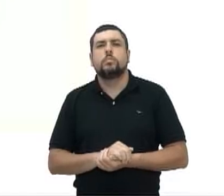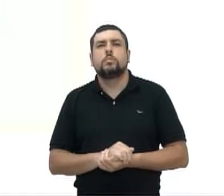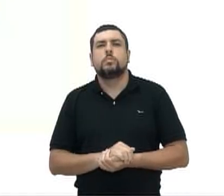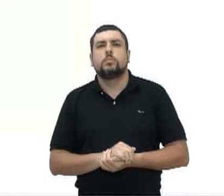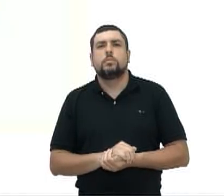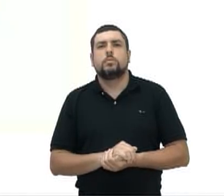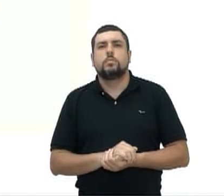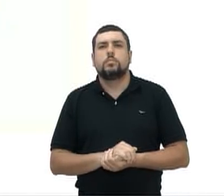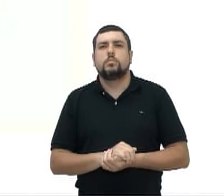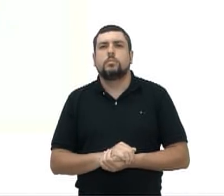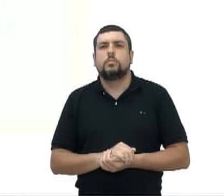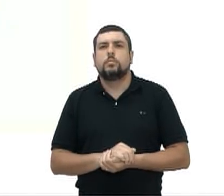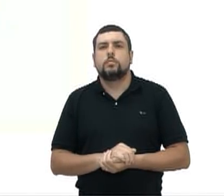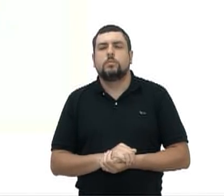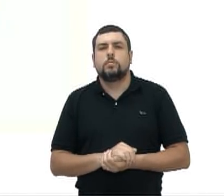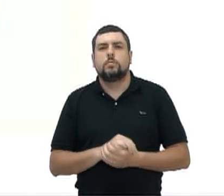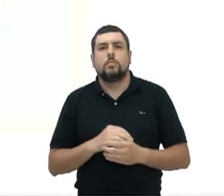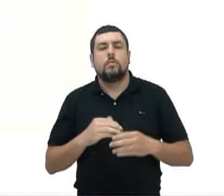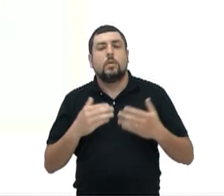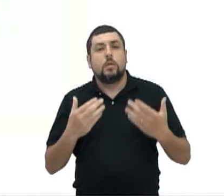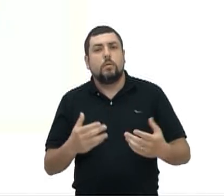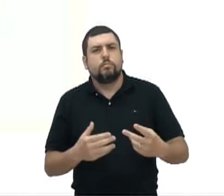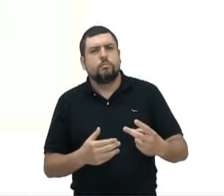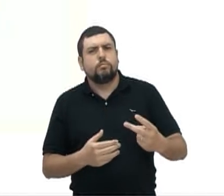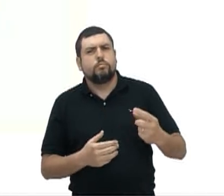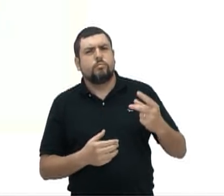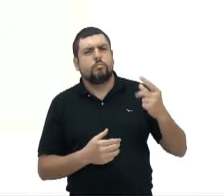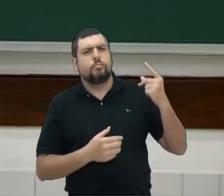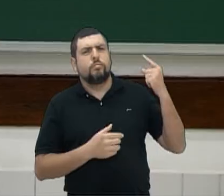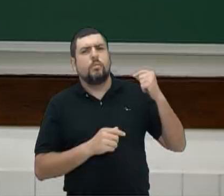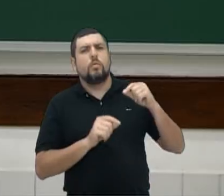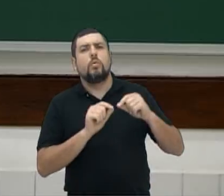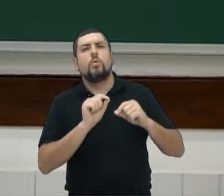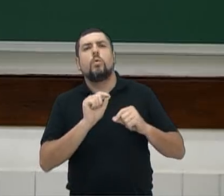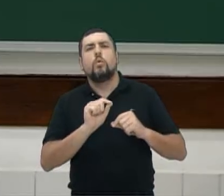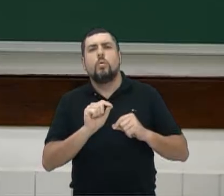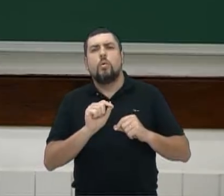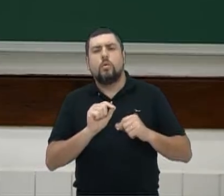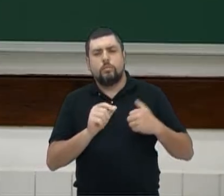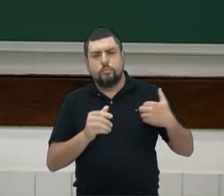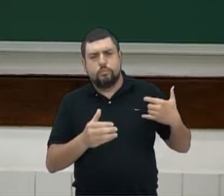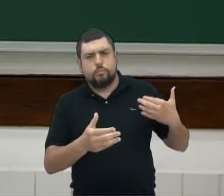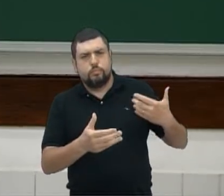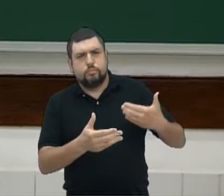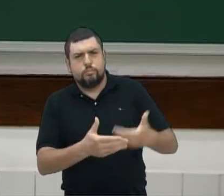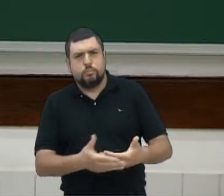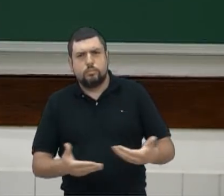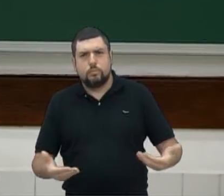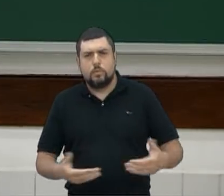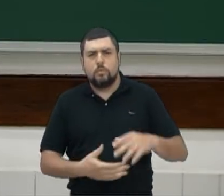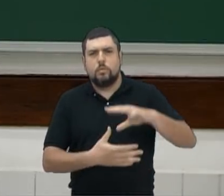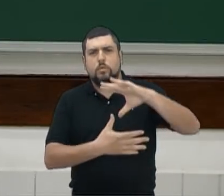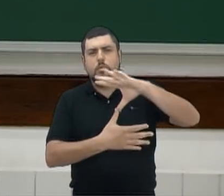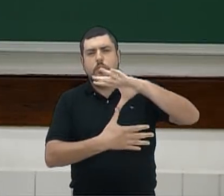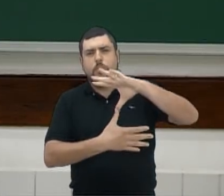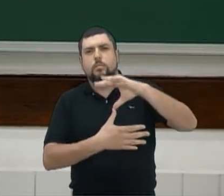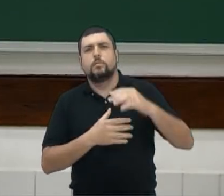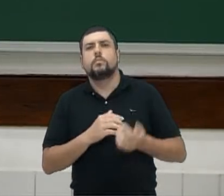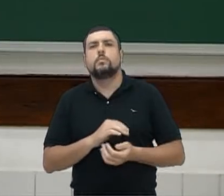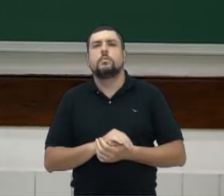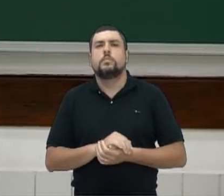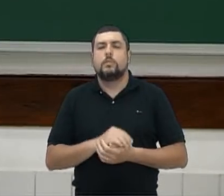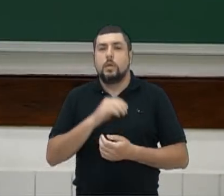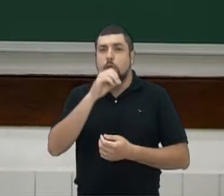a vegetação original da América. Então, quais são as formações vegetais que nós temos no continente americano? Você vai perceber